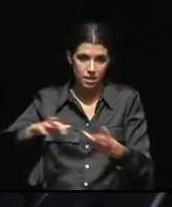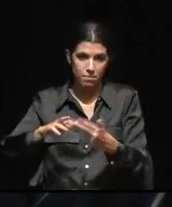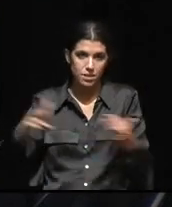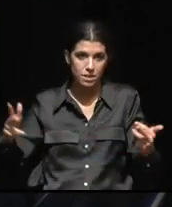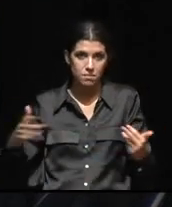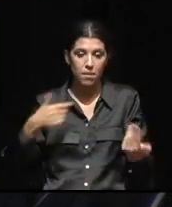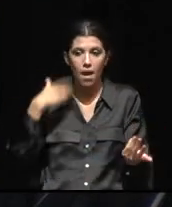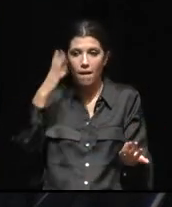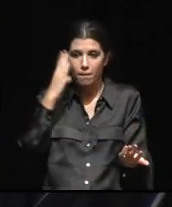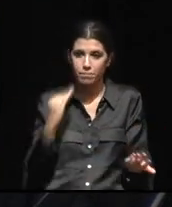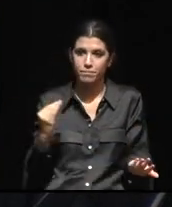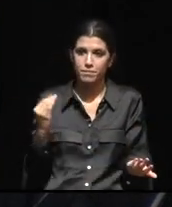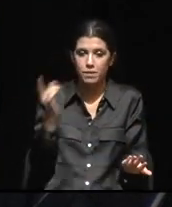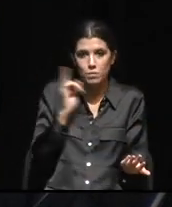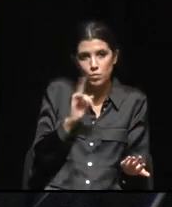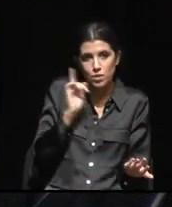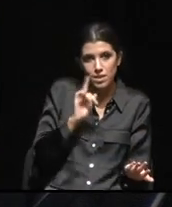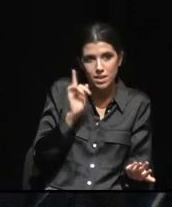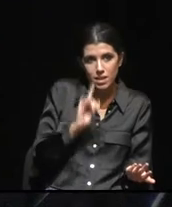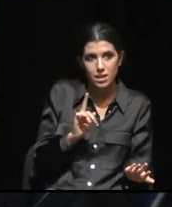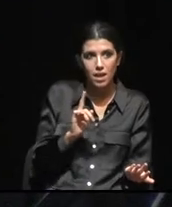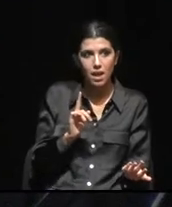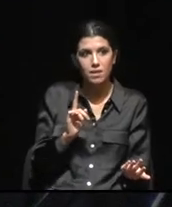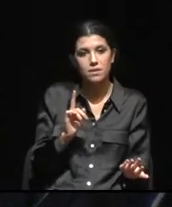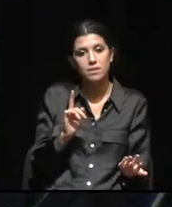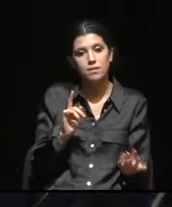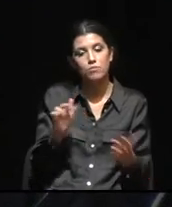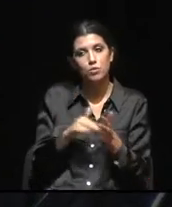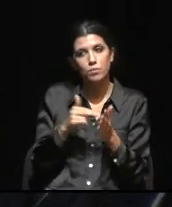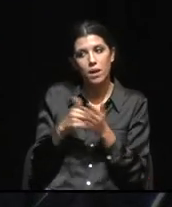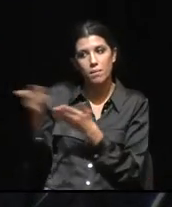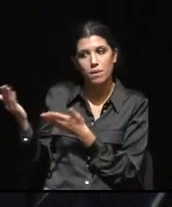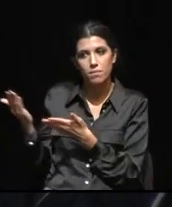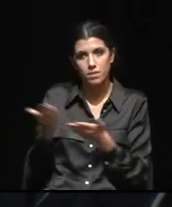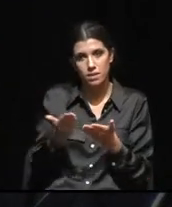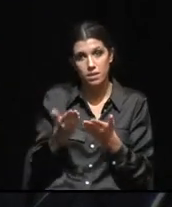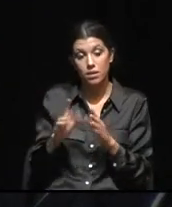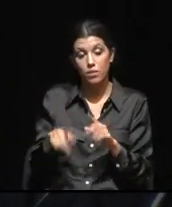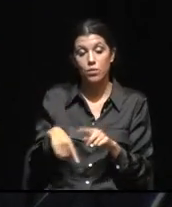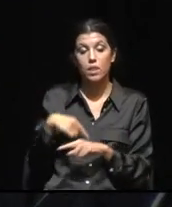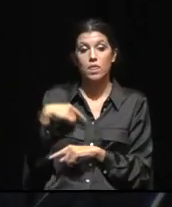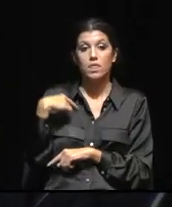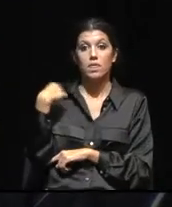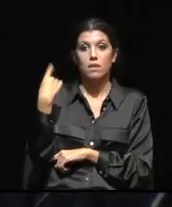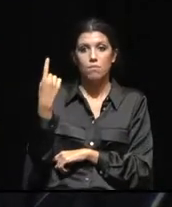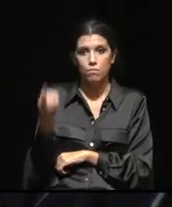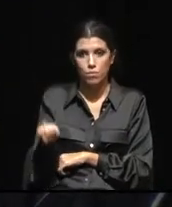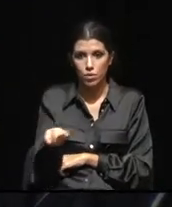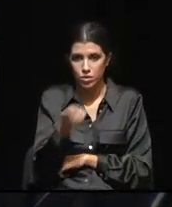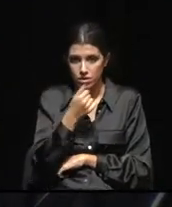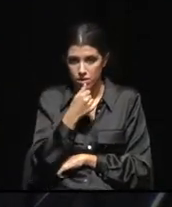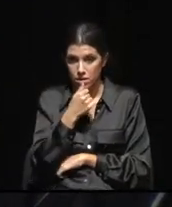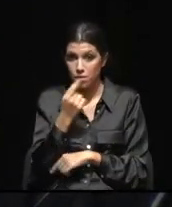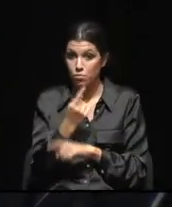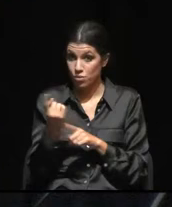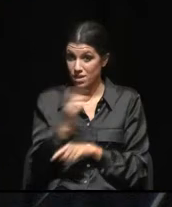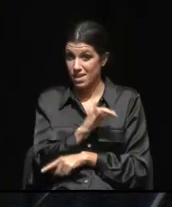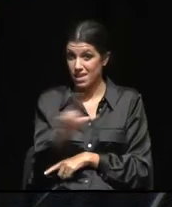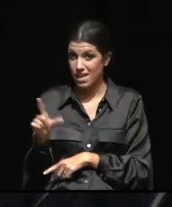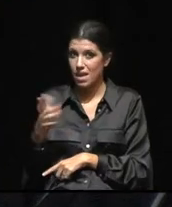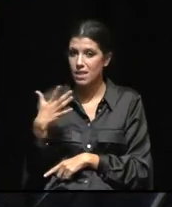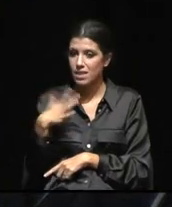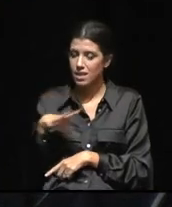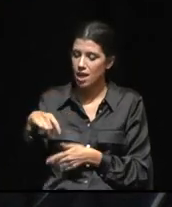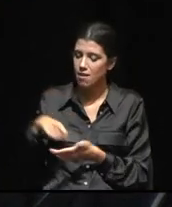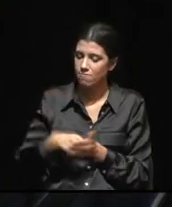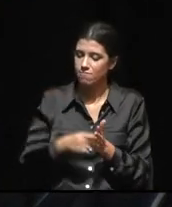consideramos necessário aguardar por esta apresentação antes de se fazer aquilo que a iniciativa Liberal já